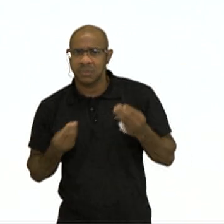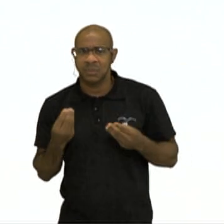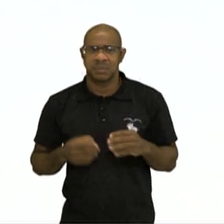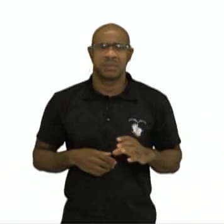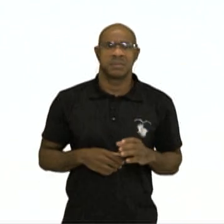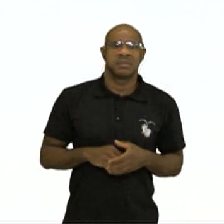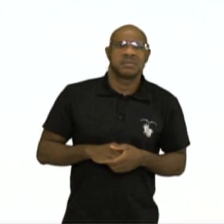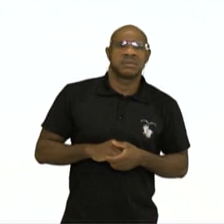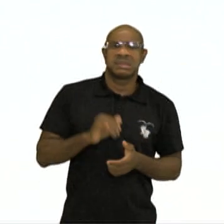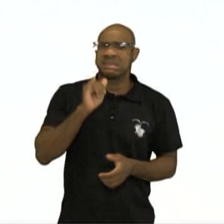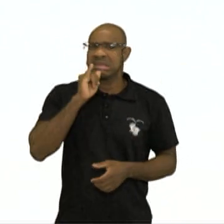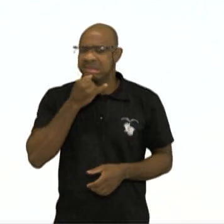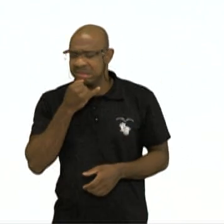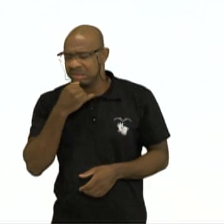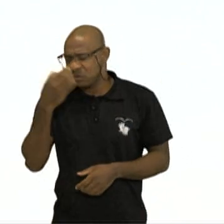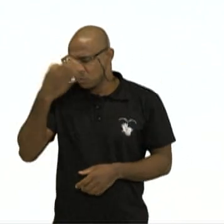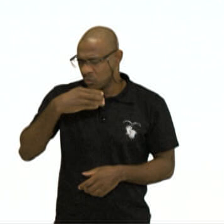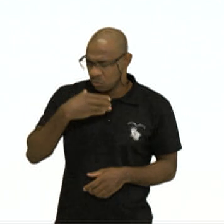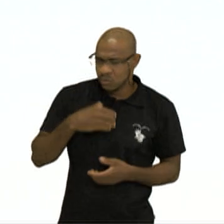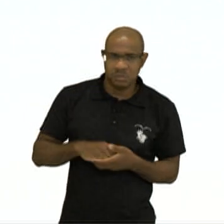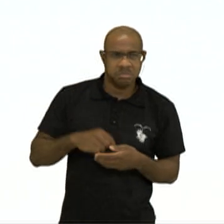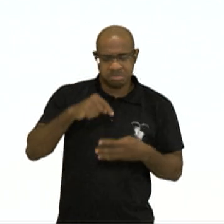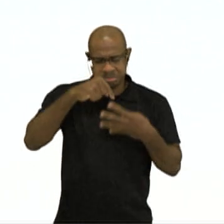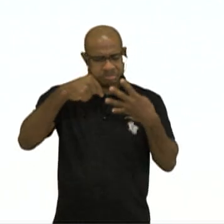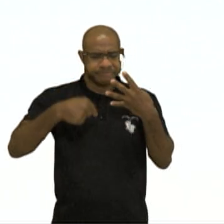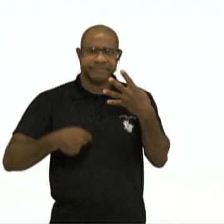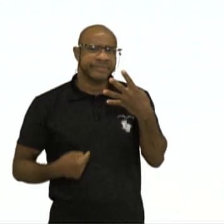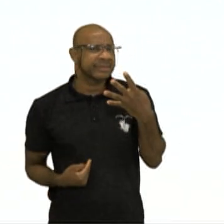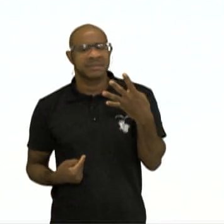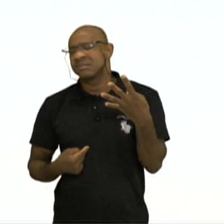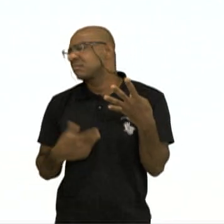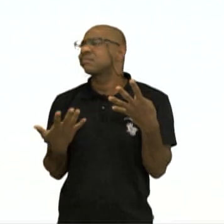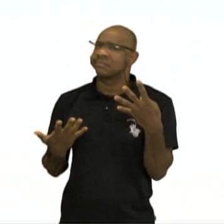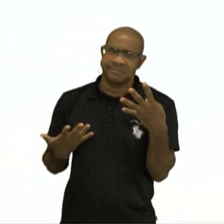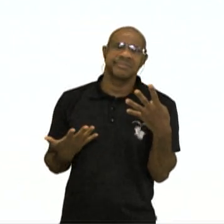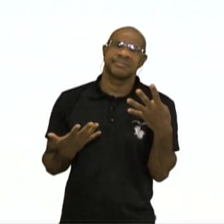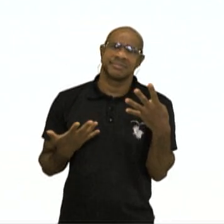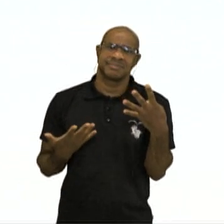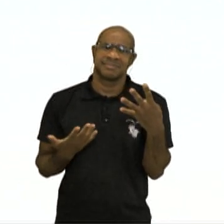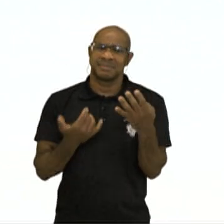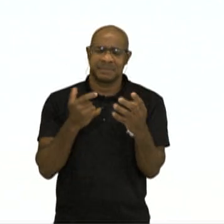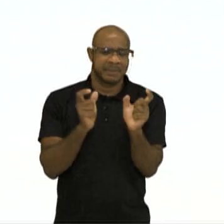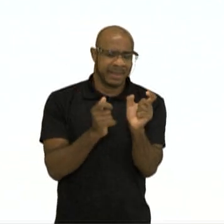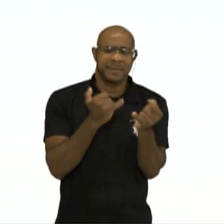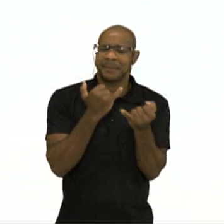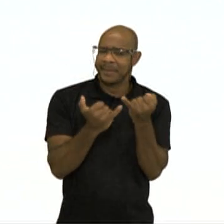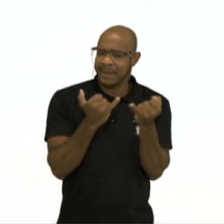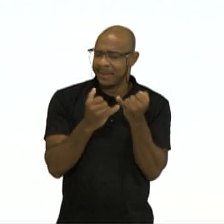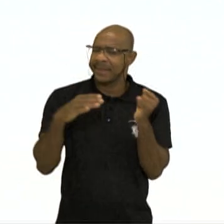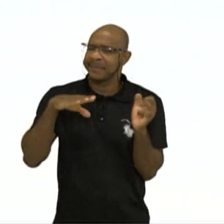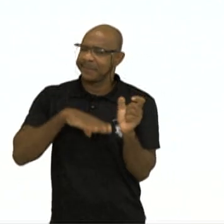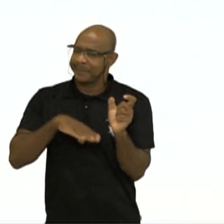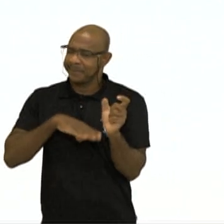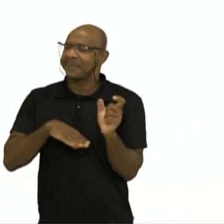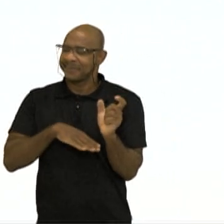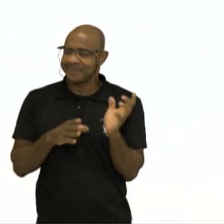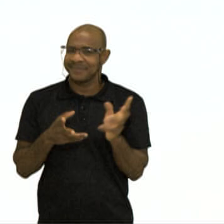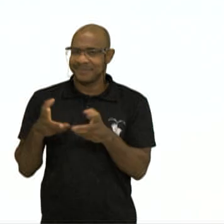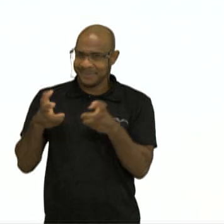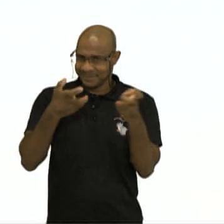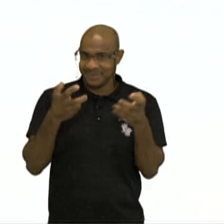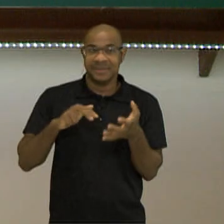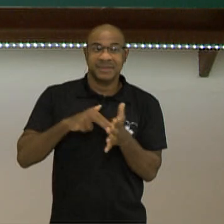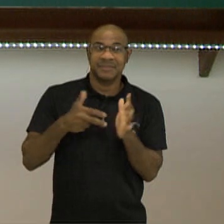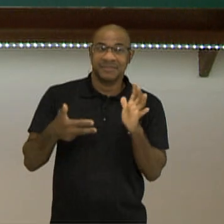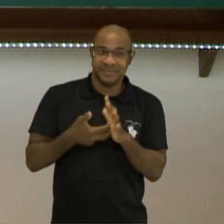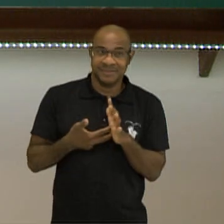D, tristeza e choro. Essas palavras são bem semelhantes da língua inglesa para a língua portuguesa. O